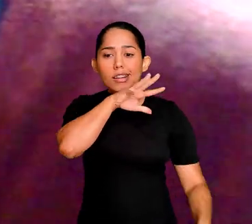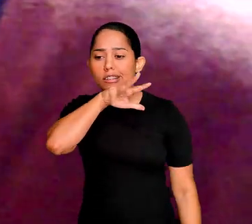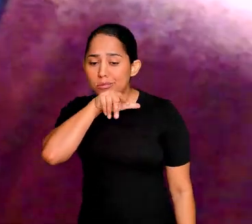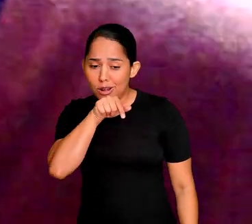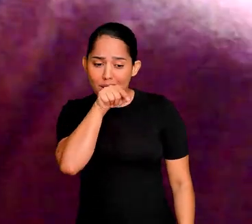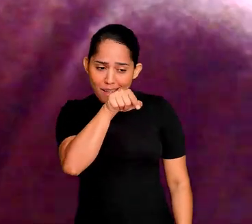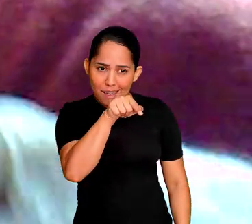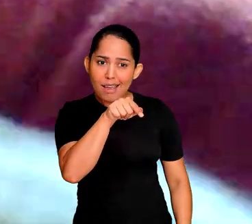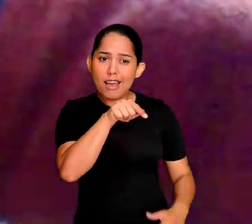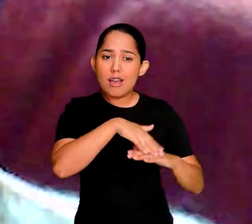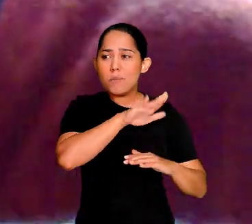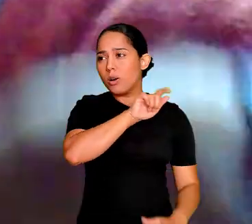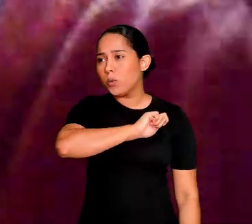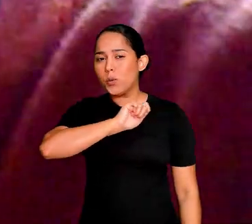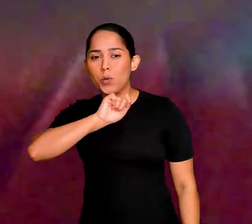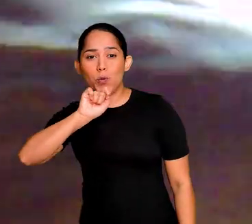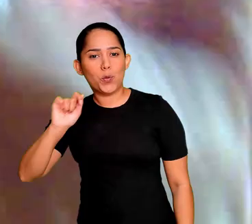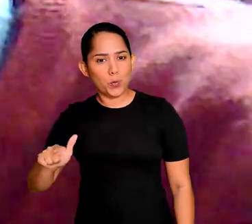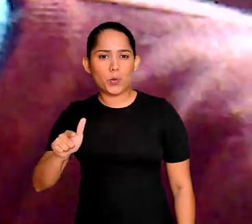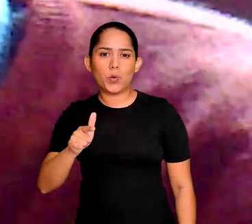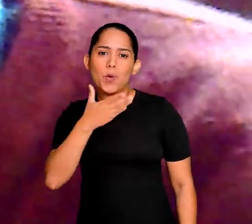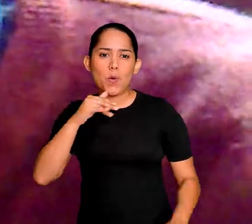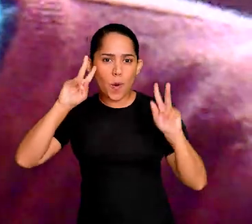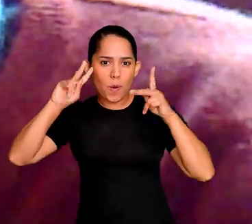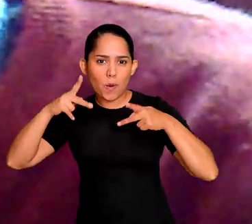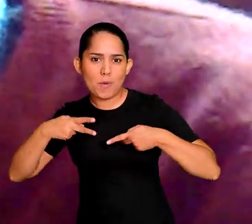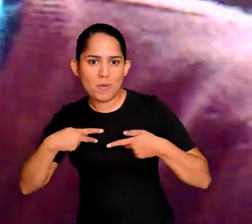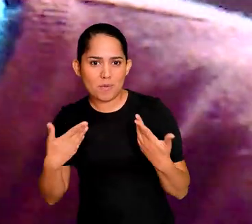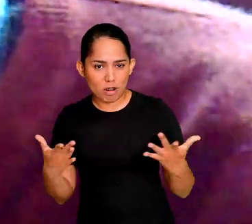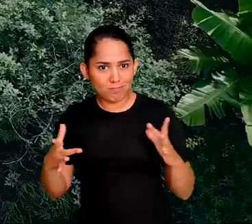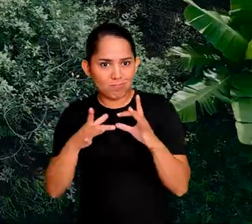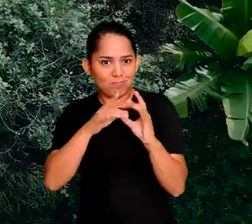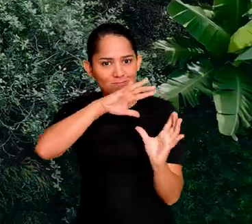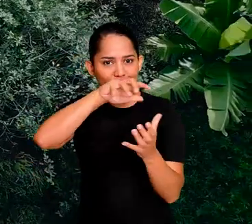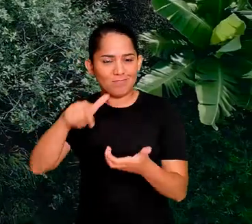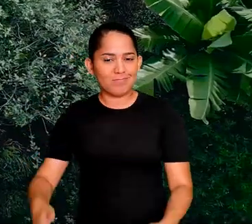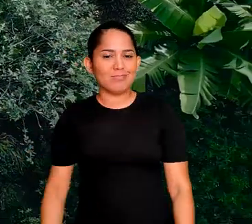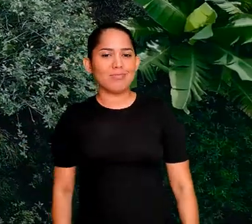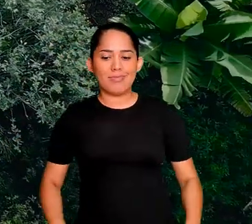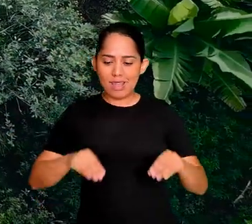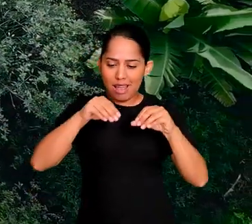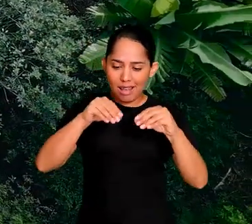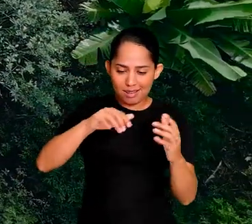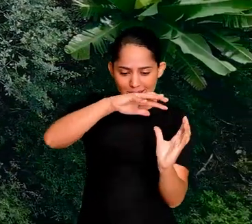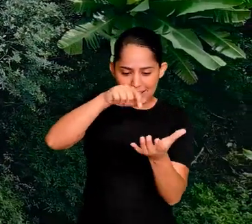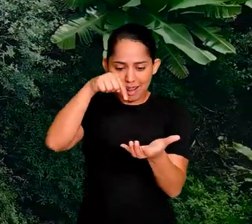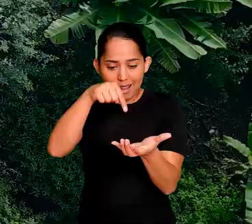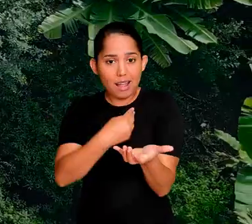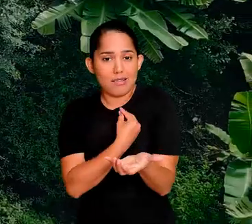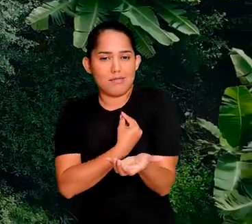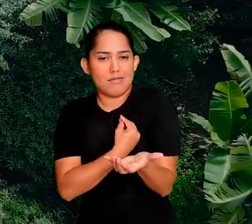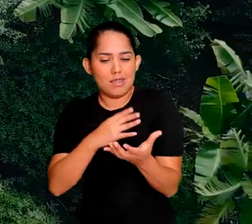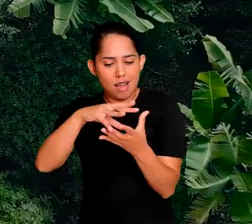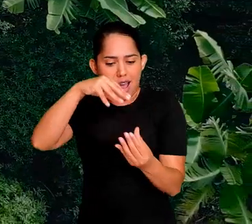vegetação e o animal são mais ligados que o homem a aos planetas. Para entender a Terra como um organismo vivo, que a